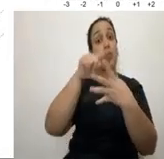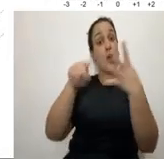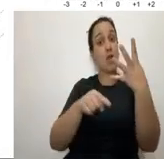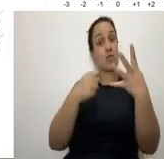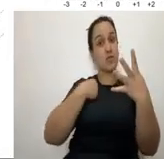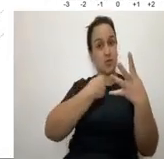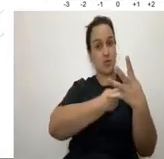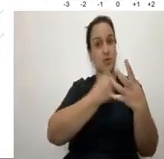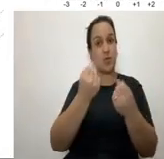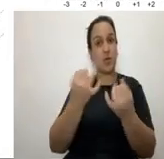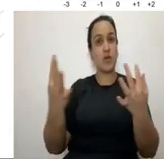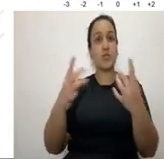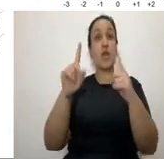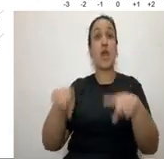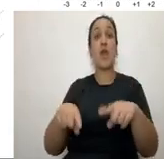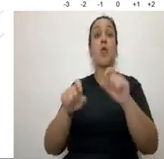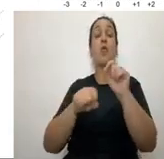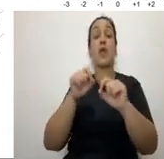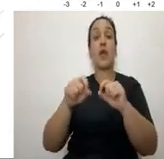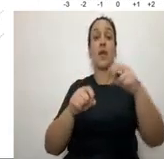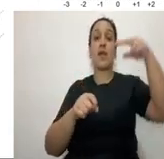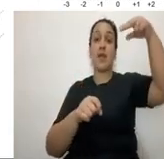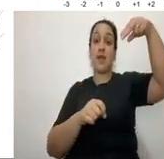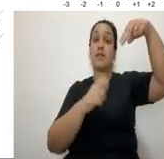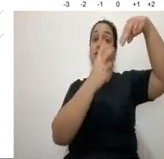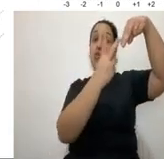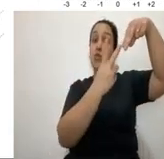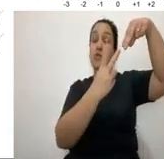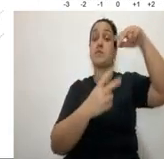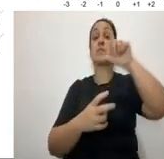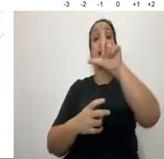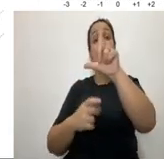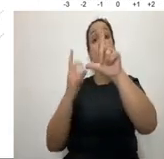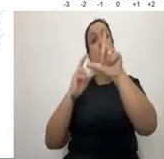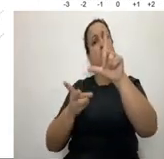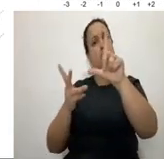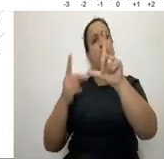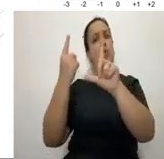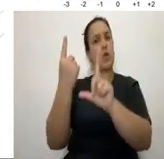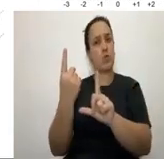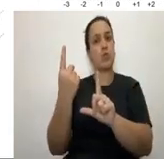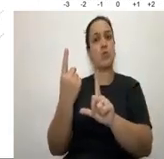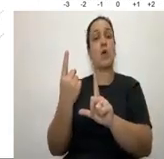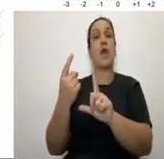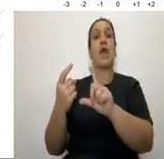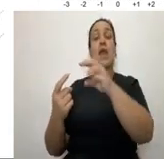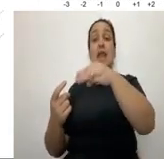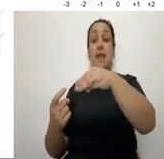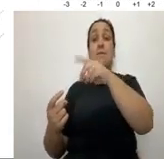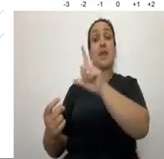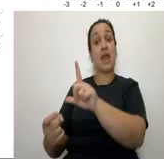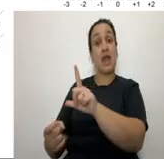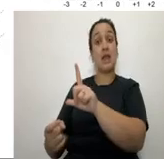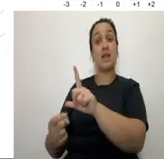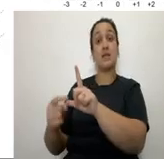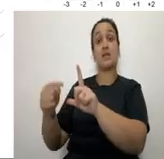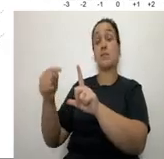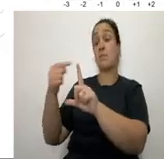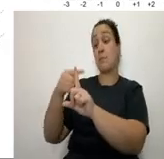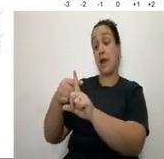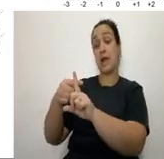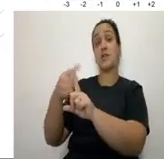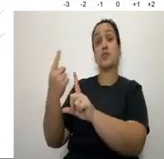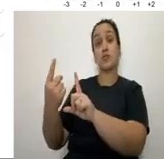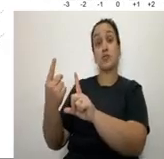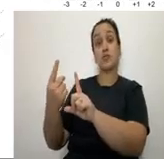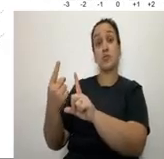dos 4 números quânticos para esse aqui são o nível 2, L vai permanecer ainda sendo 1, ml vai ser